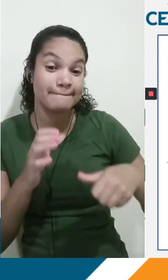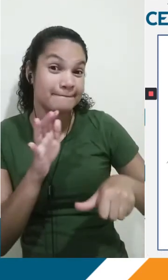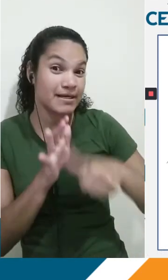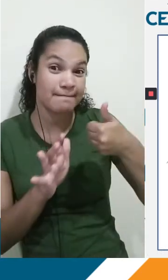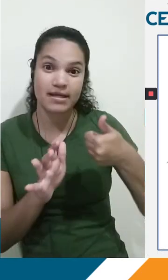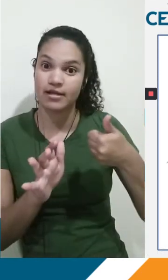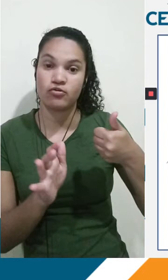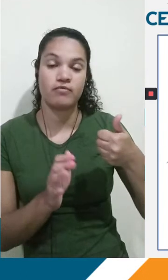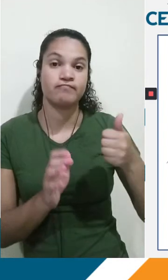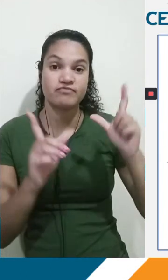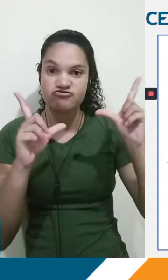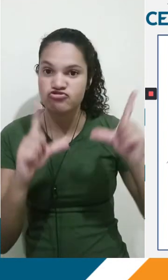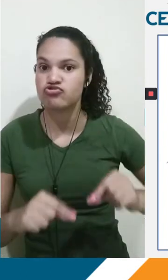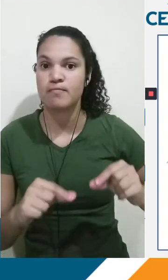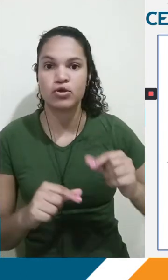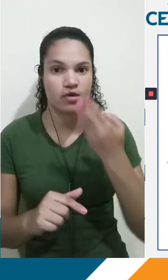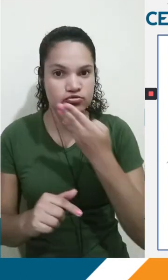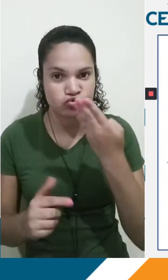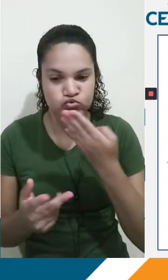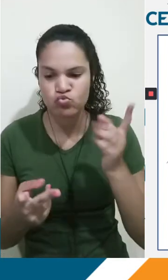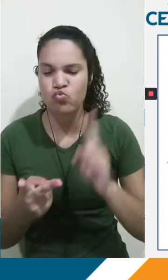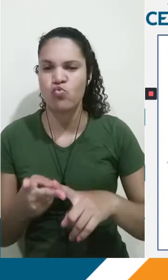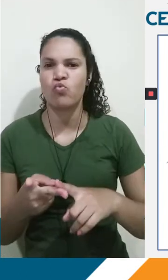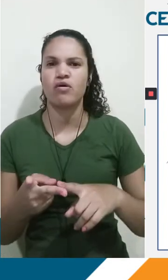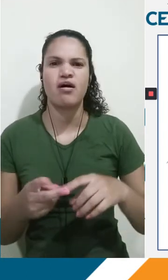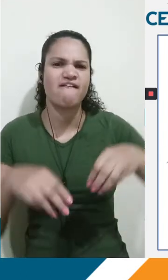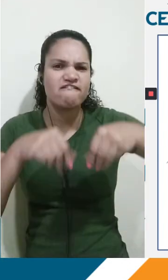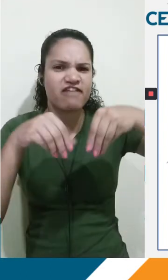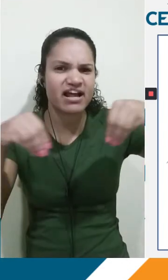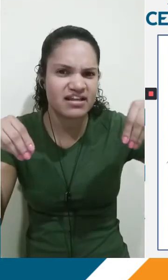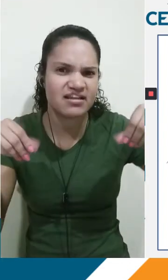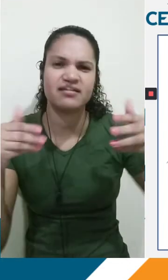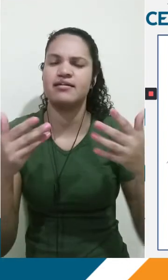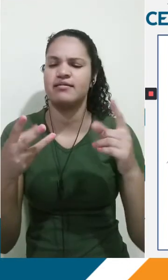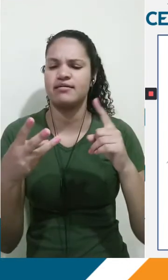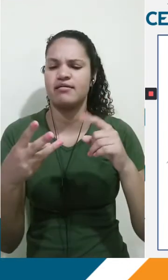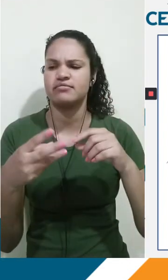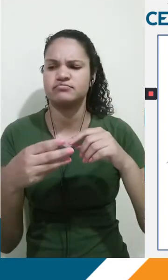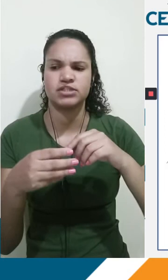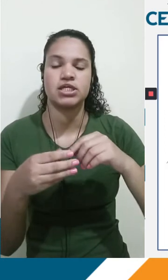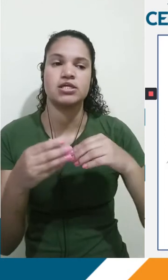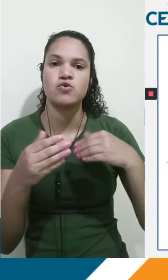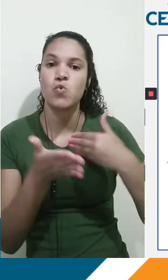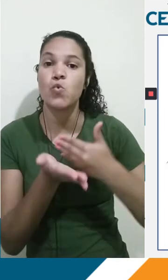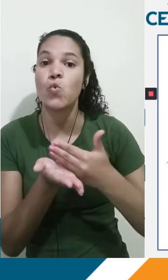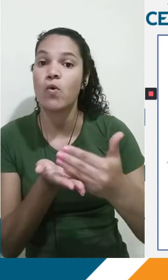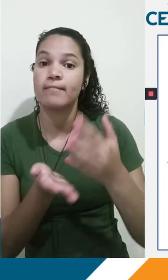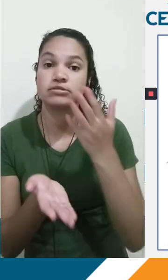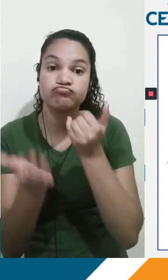açúcares refinados, de farináceos, né, de alimentos ricos em farinha, e parte para uma